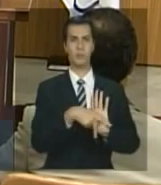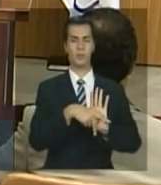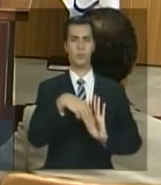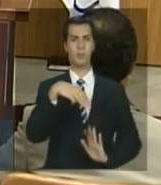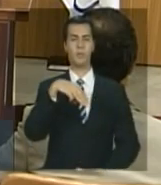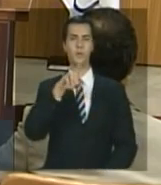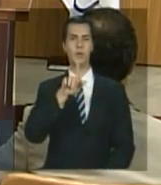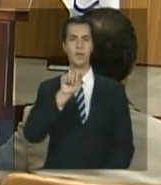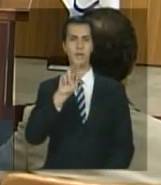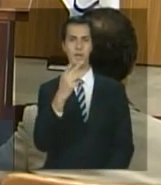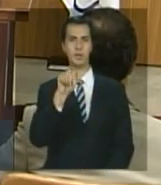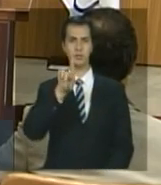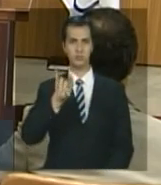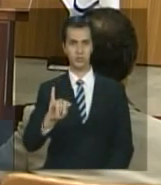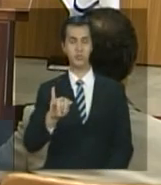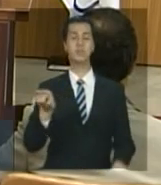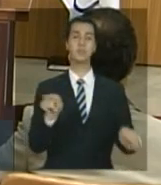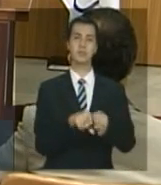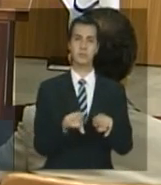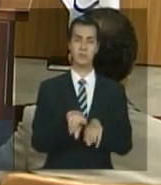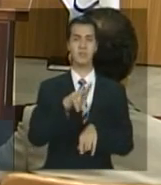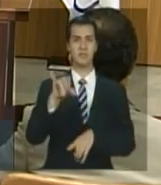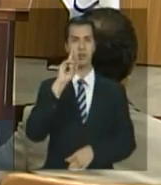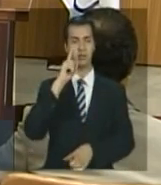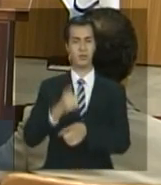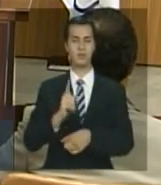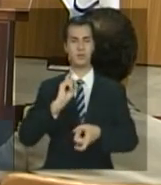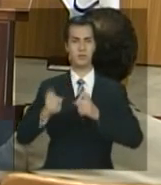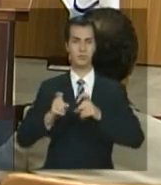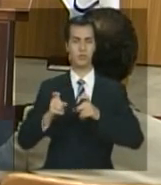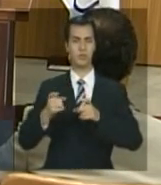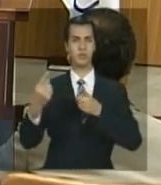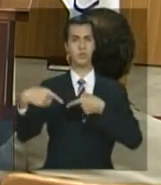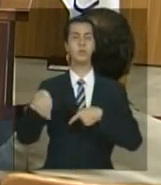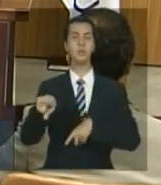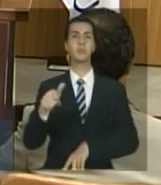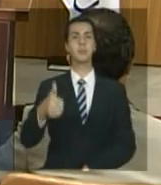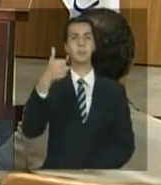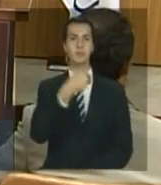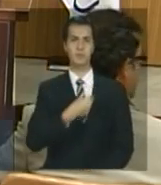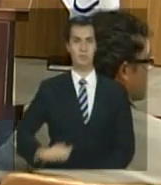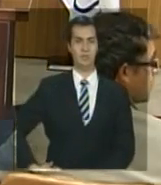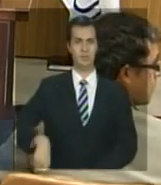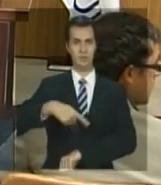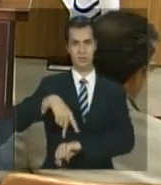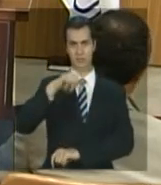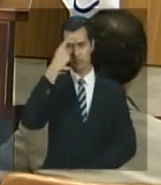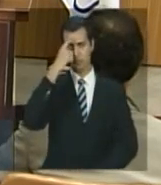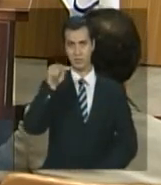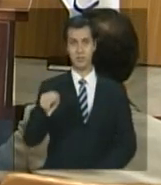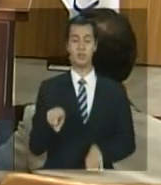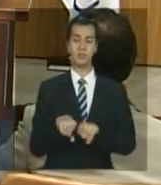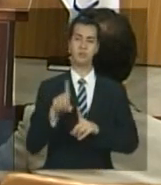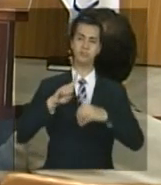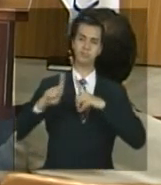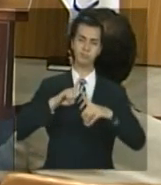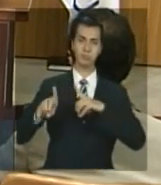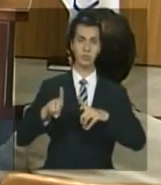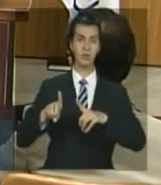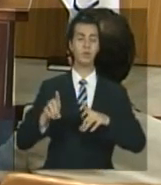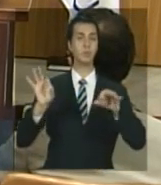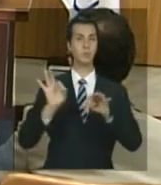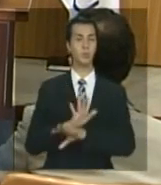manterá um encontro de trabalho com o primeiro-ministro da Índia e esse encontro será seguido